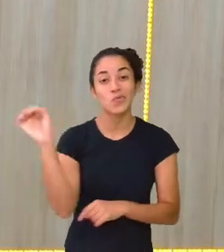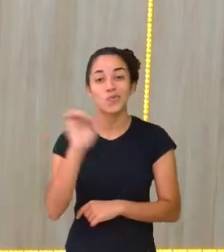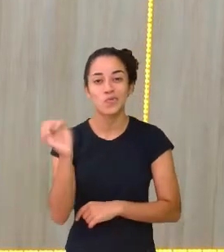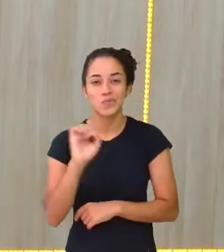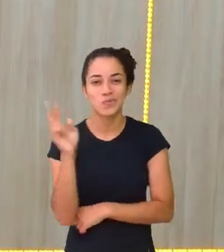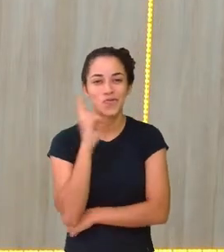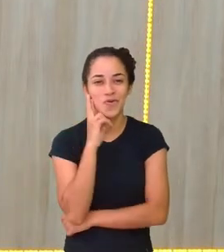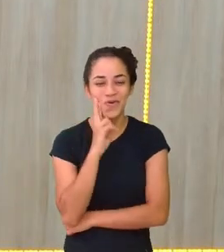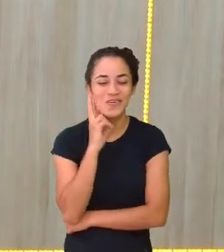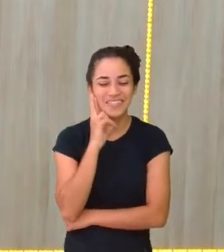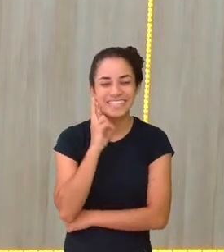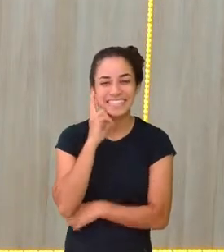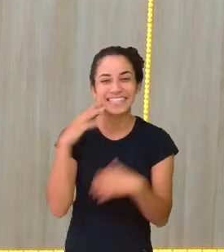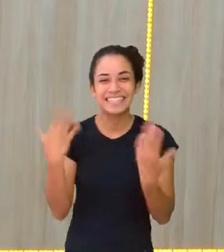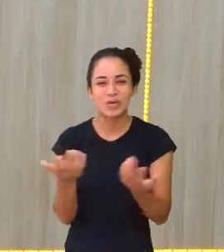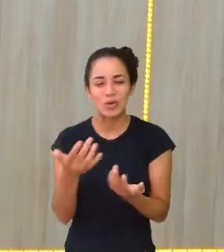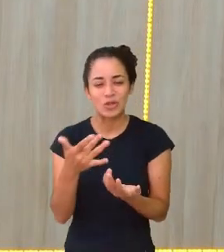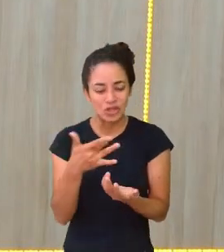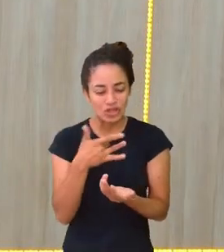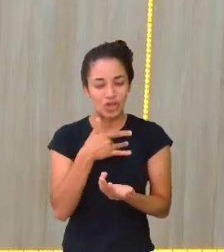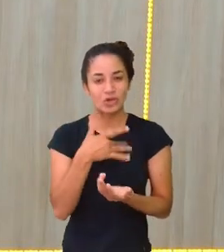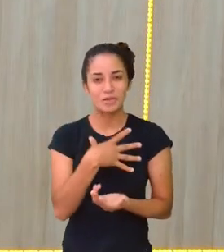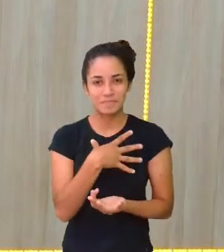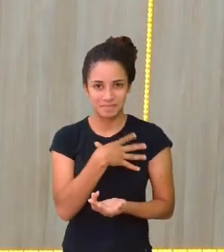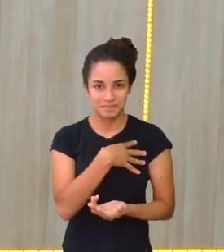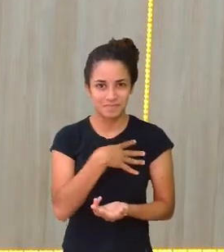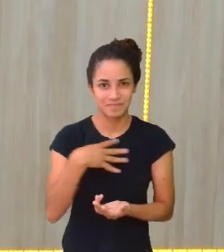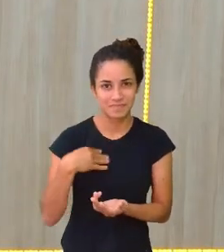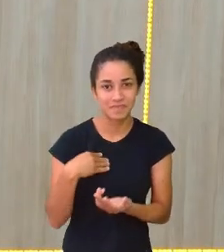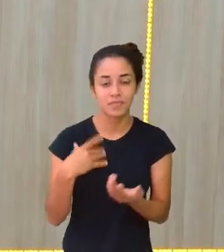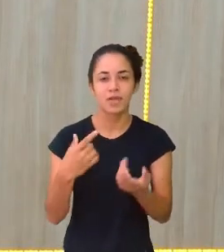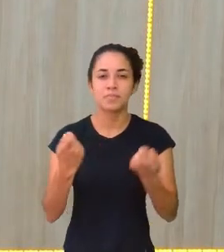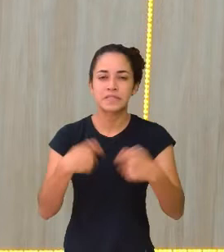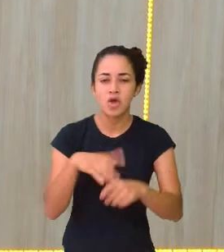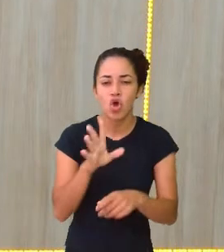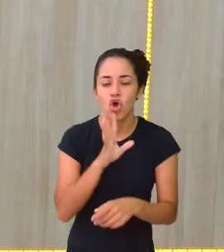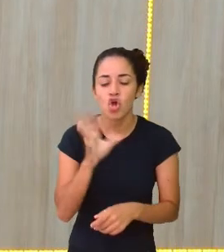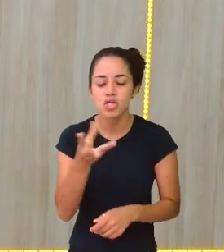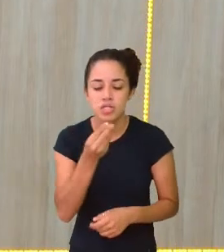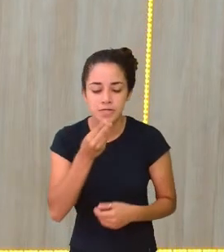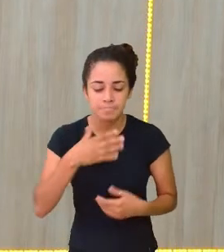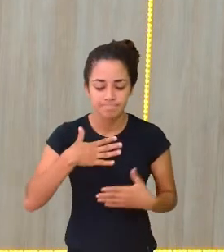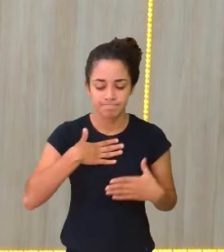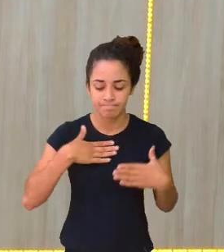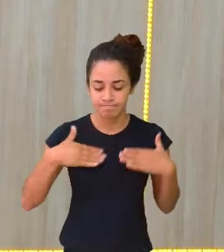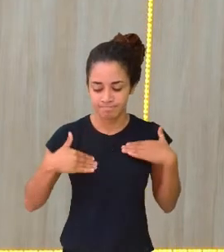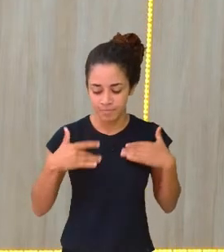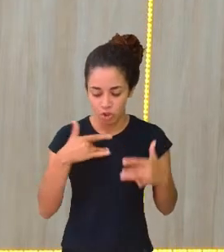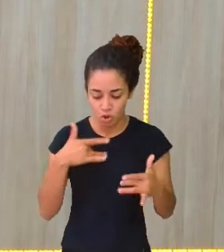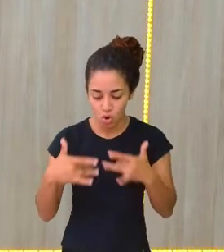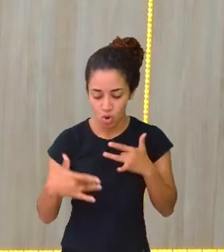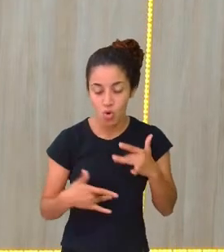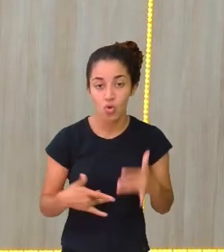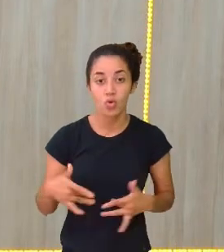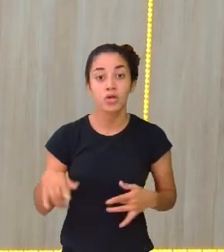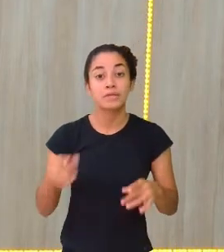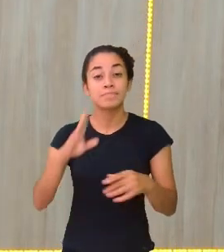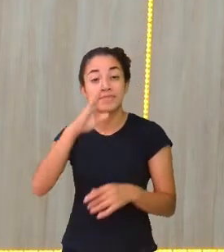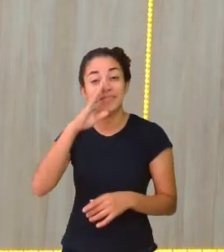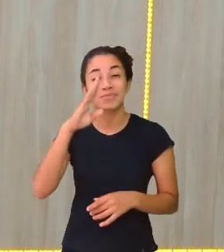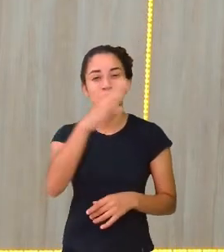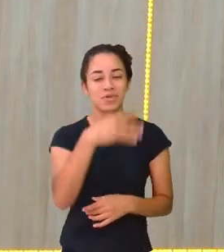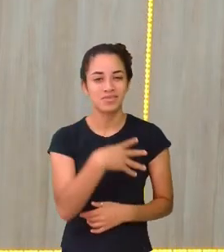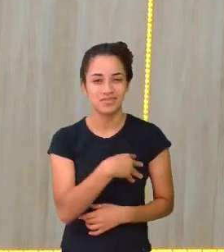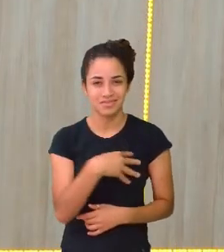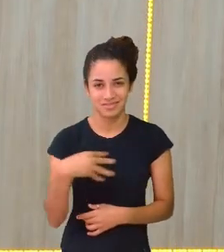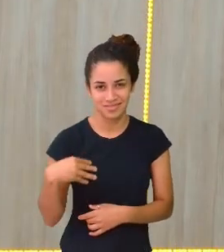questão aí, olha, um toque que salva as vidas. A questão de se conhecer, de se tocar, principalmente aí na questão das